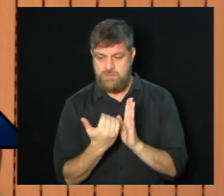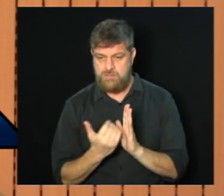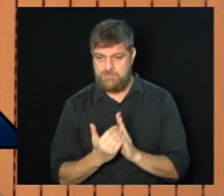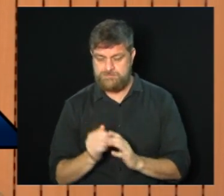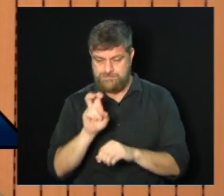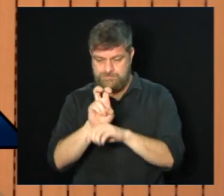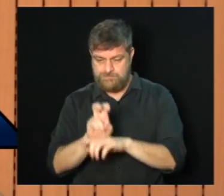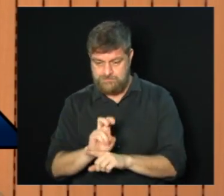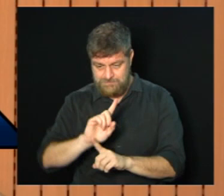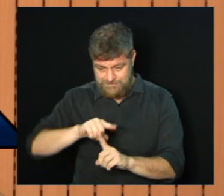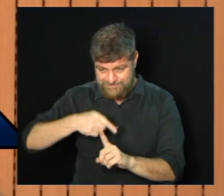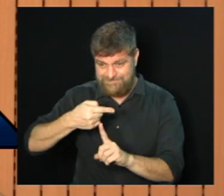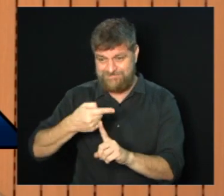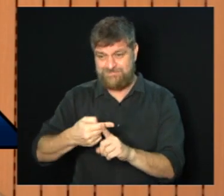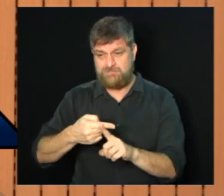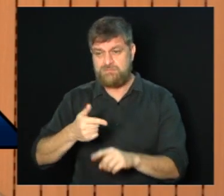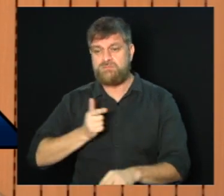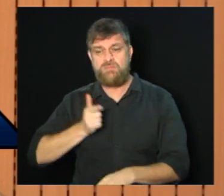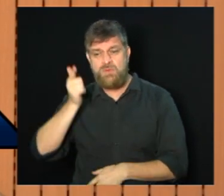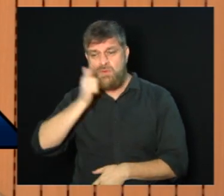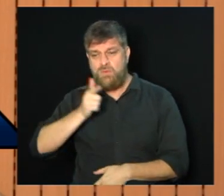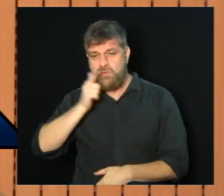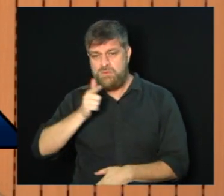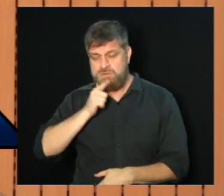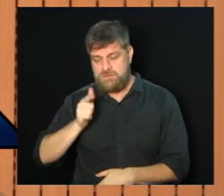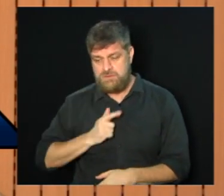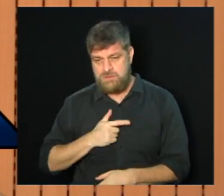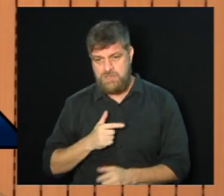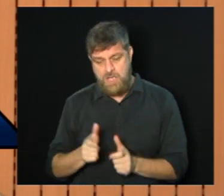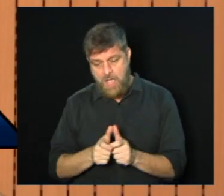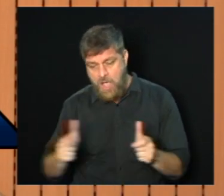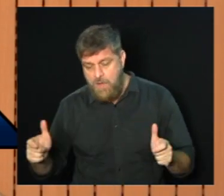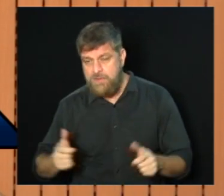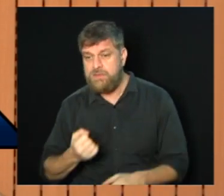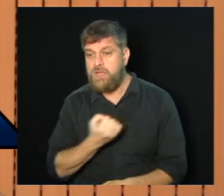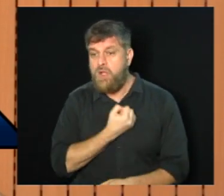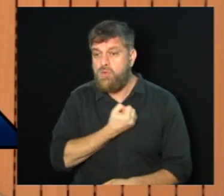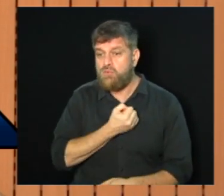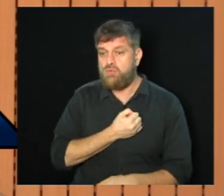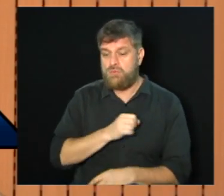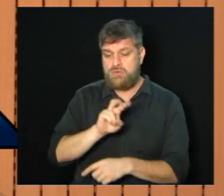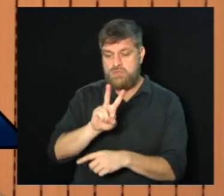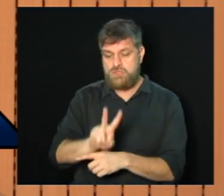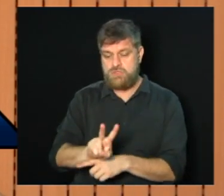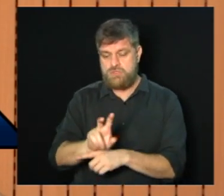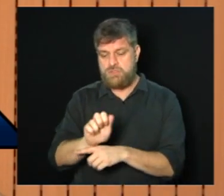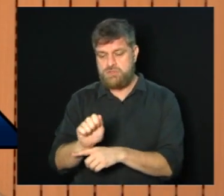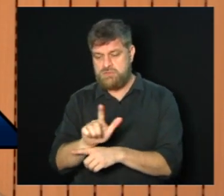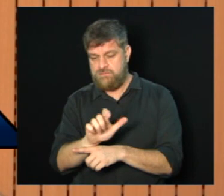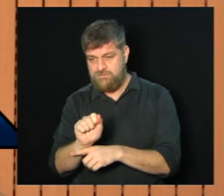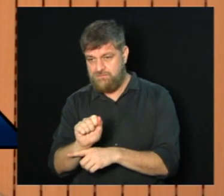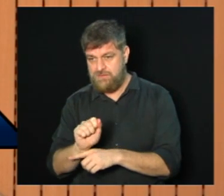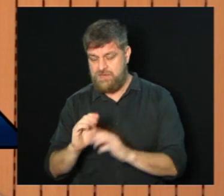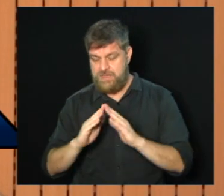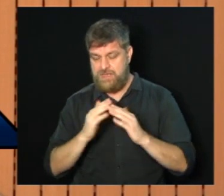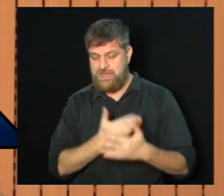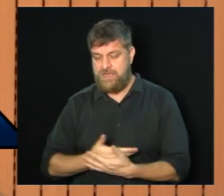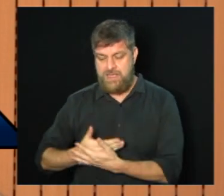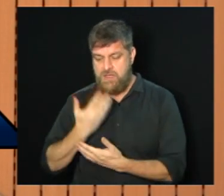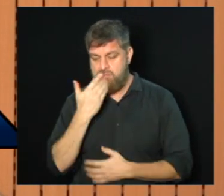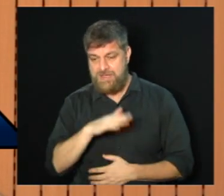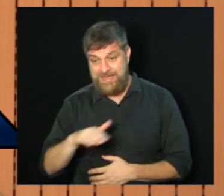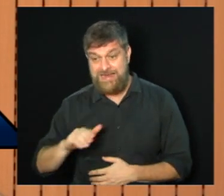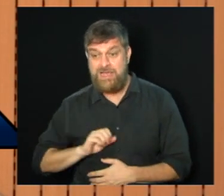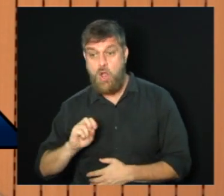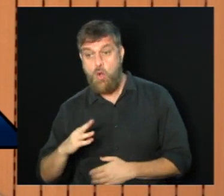Creche, objetivando proporcionar ampliação de oferta de vagas em creches e escolas para as crianças que não